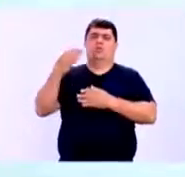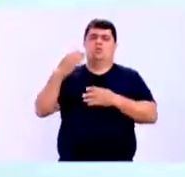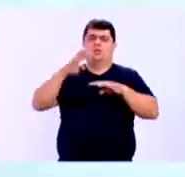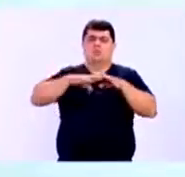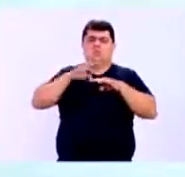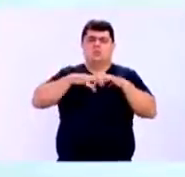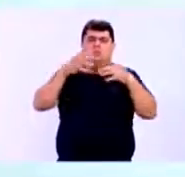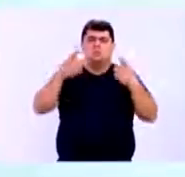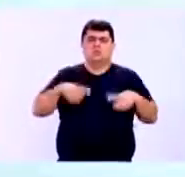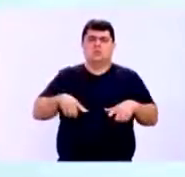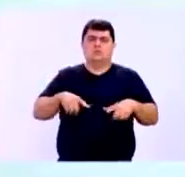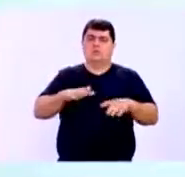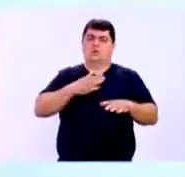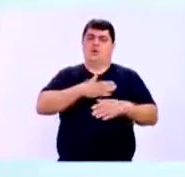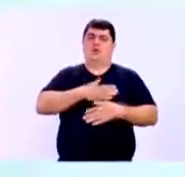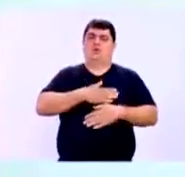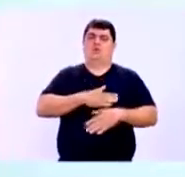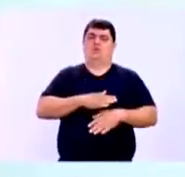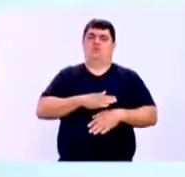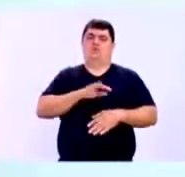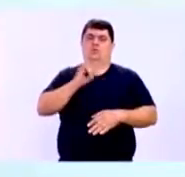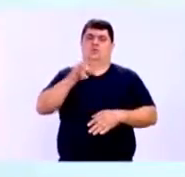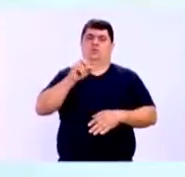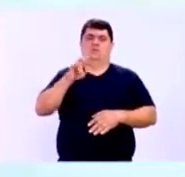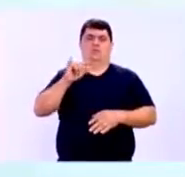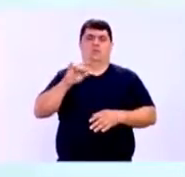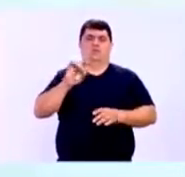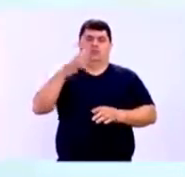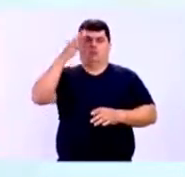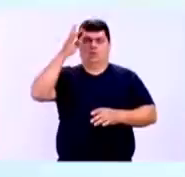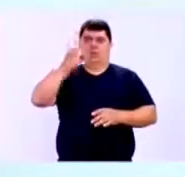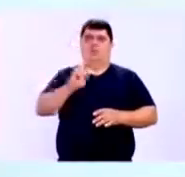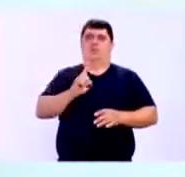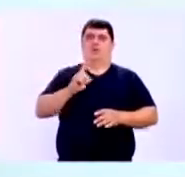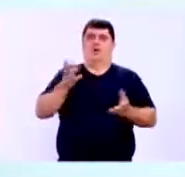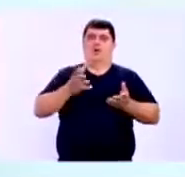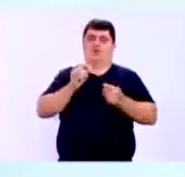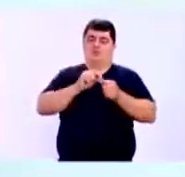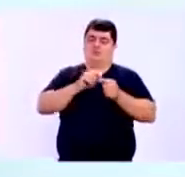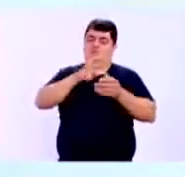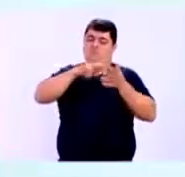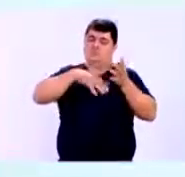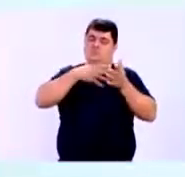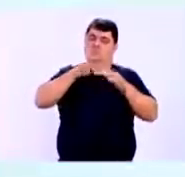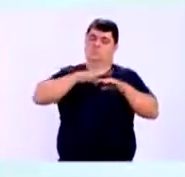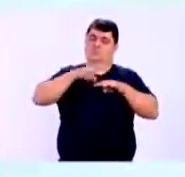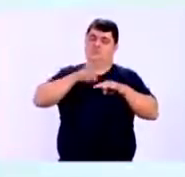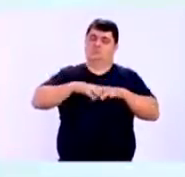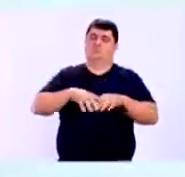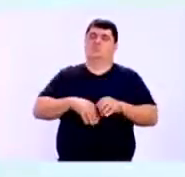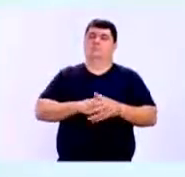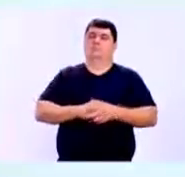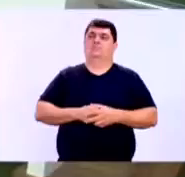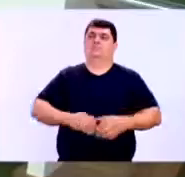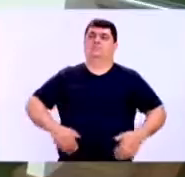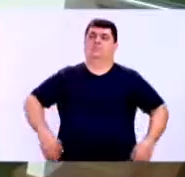cálculos? Espera aí, inventário agora não é só teoria não. Agora vamos iniciar os cálculos.